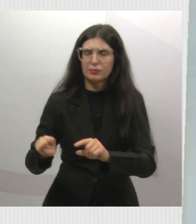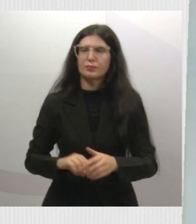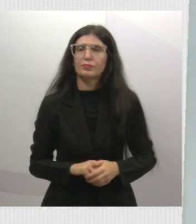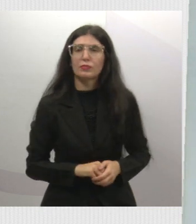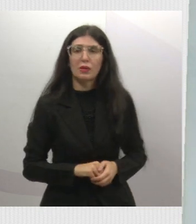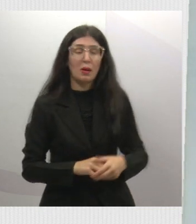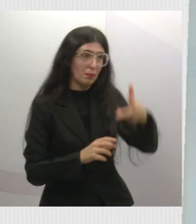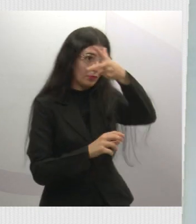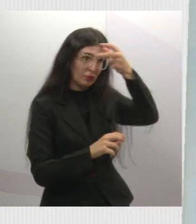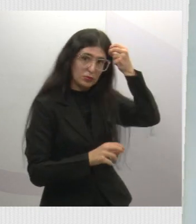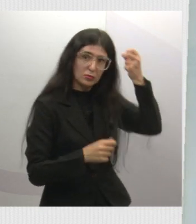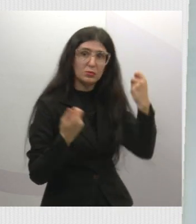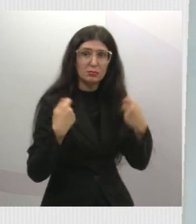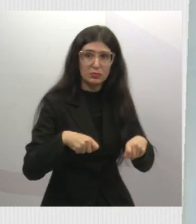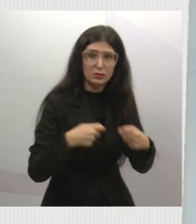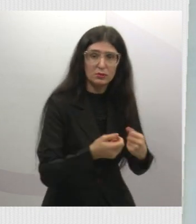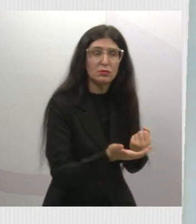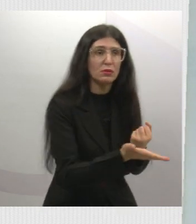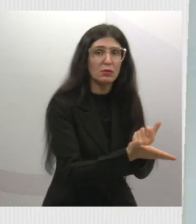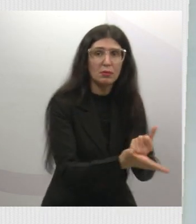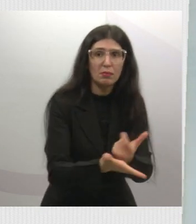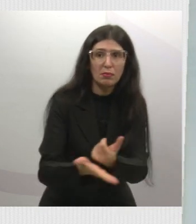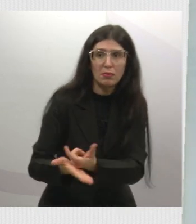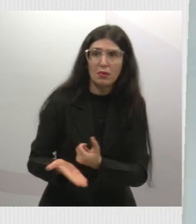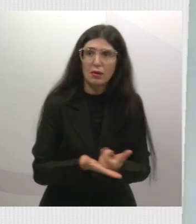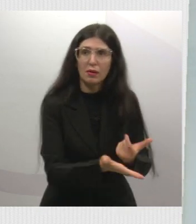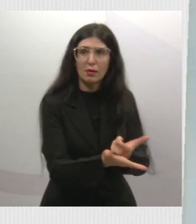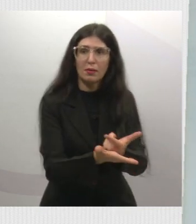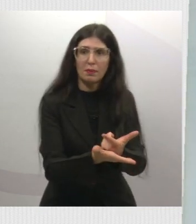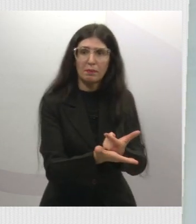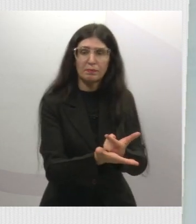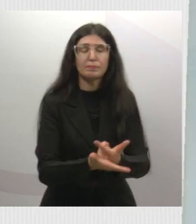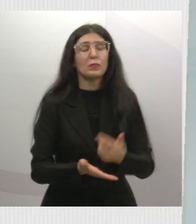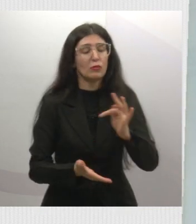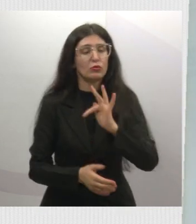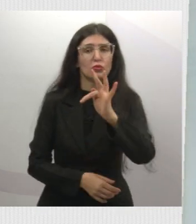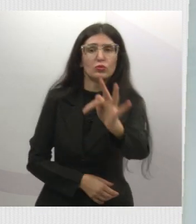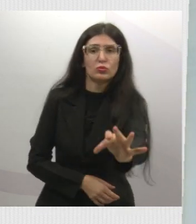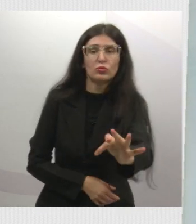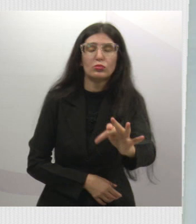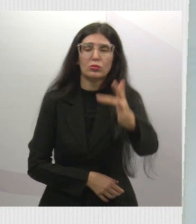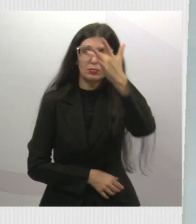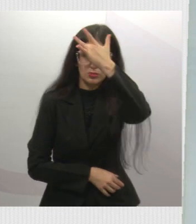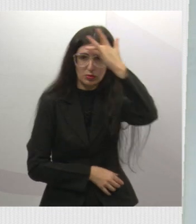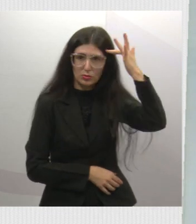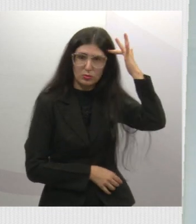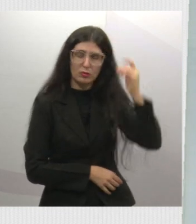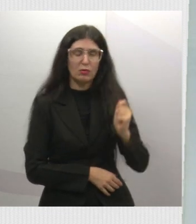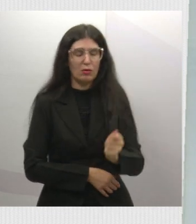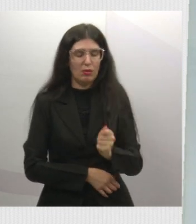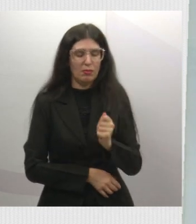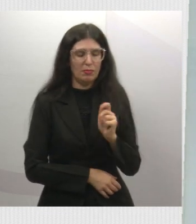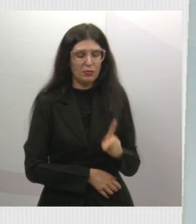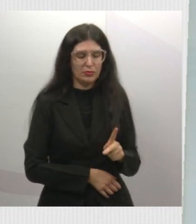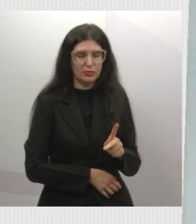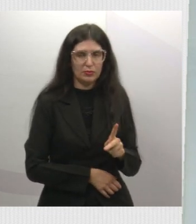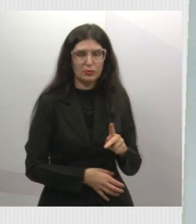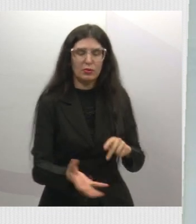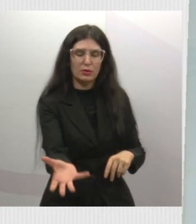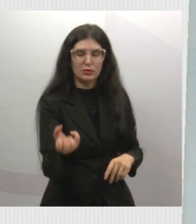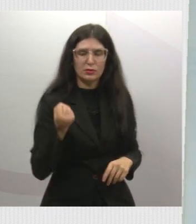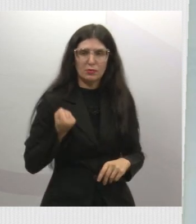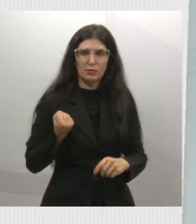possível para o futuro do funcionário ter a sua aposentadoria. Então, pode perceber que a